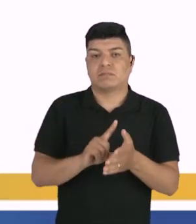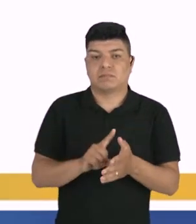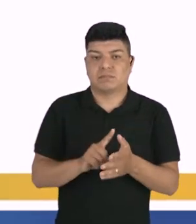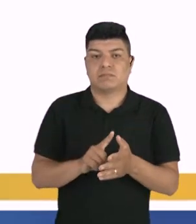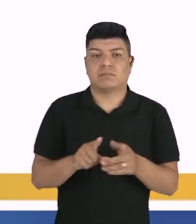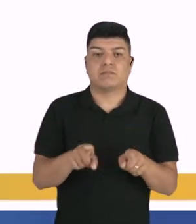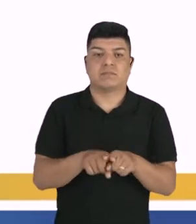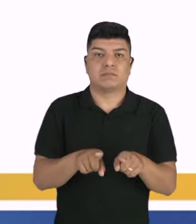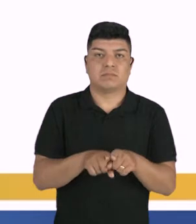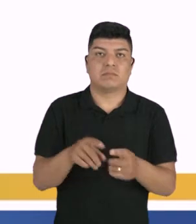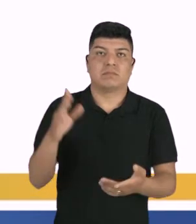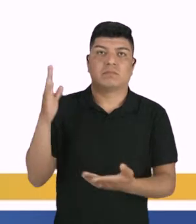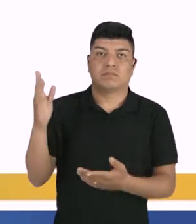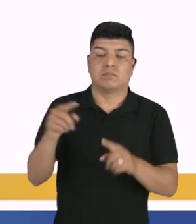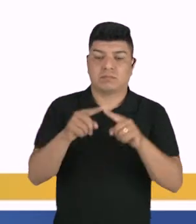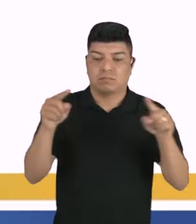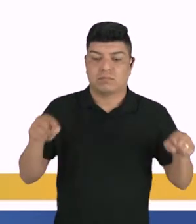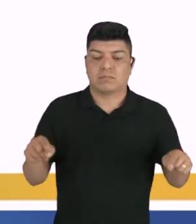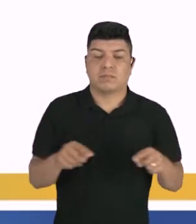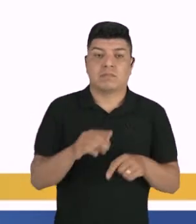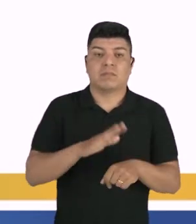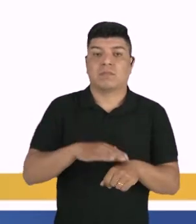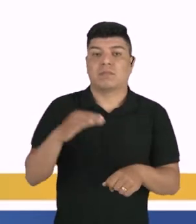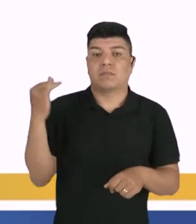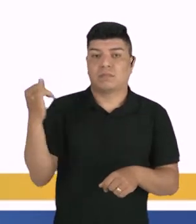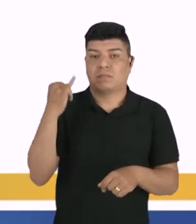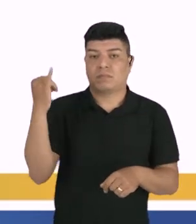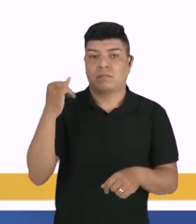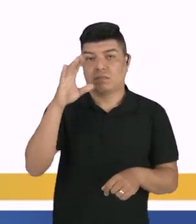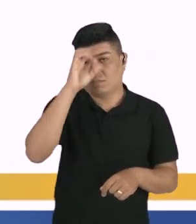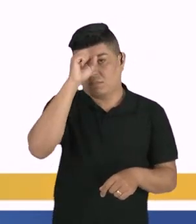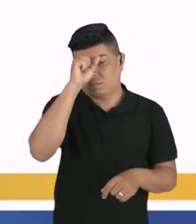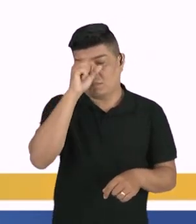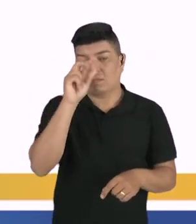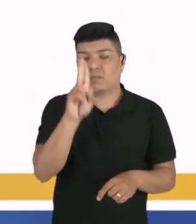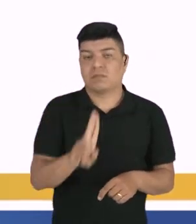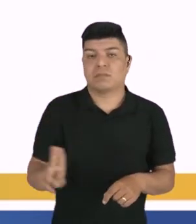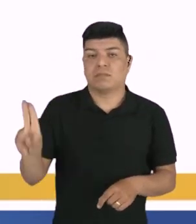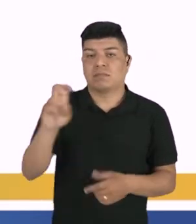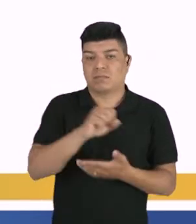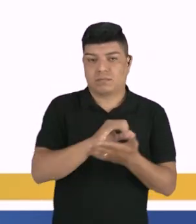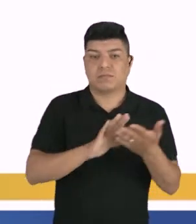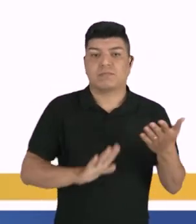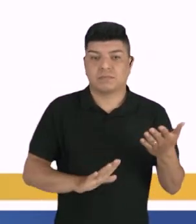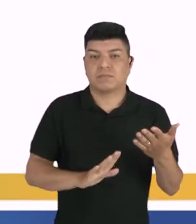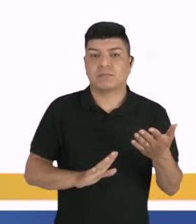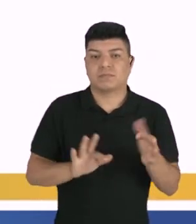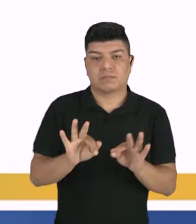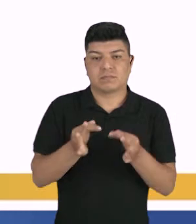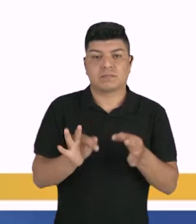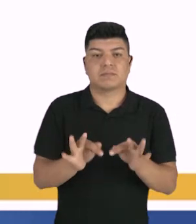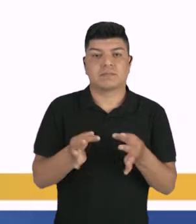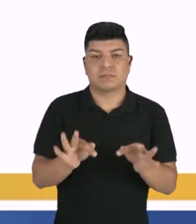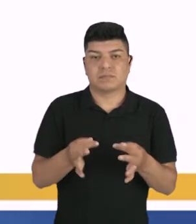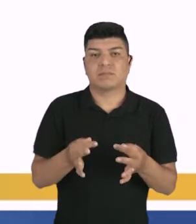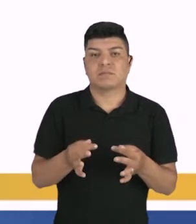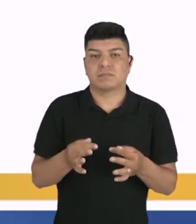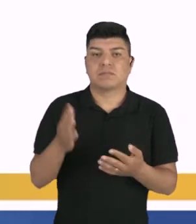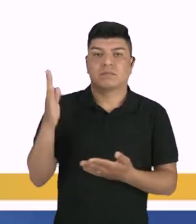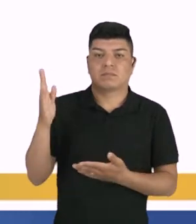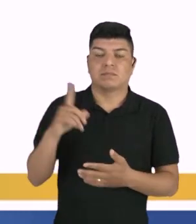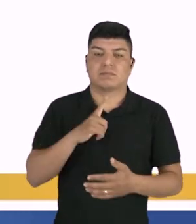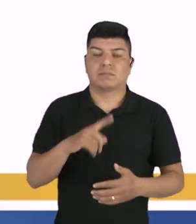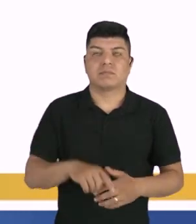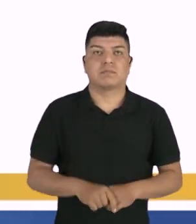e geometricamente. O mais importante é você guardar essa relação e aplicar nos exercícios e nas simplificações